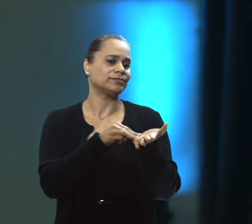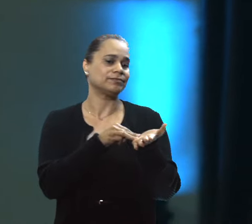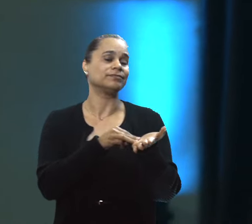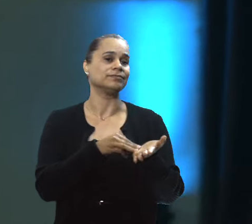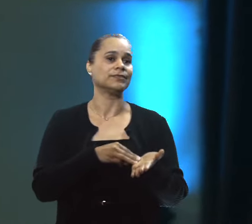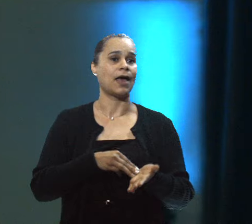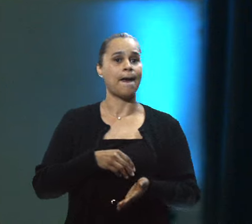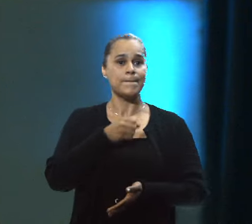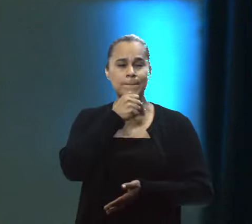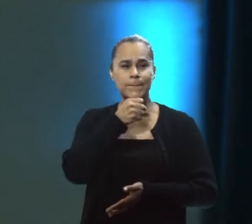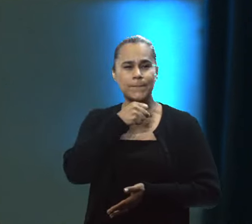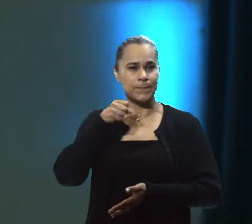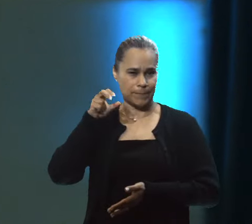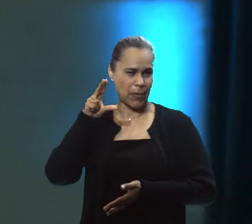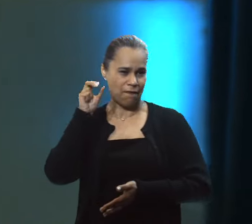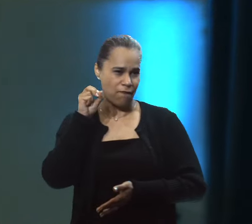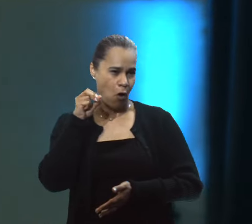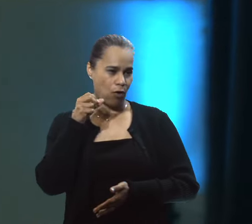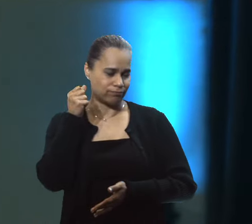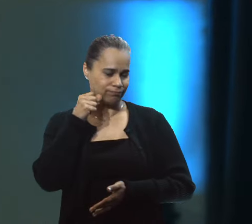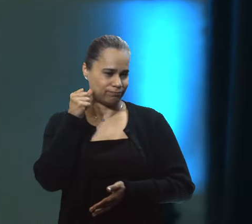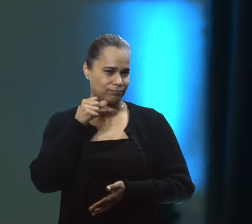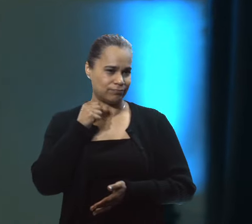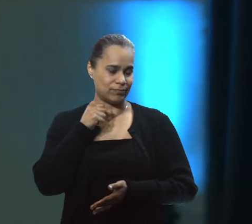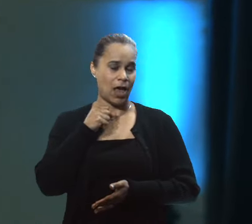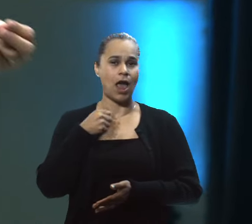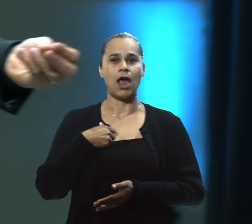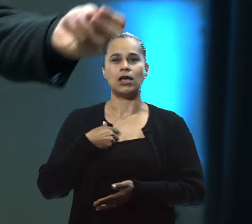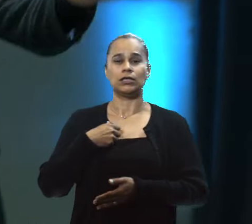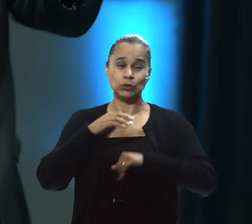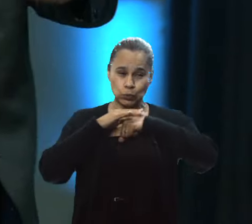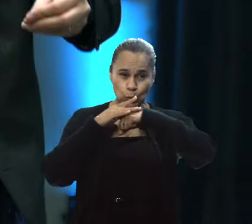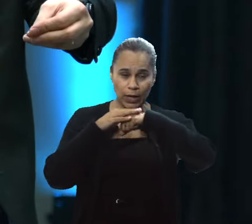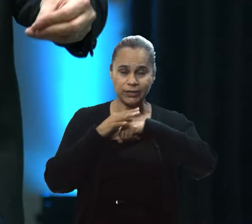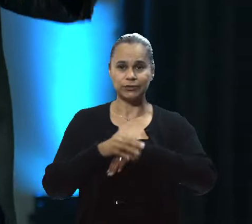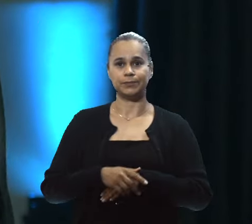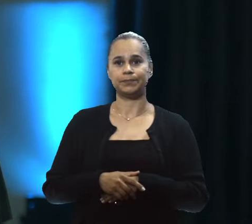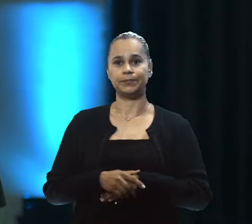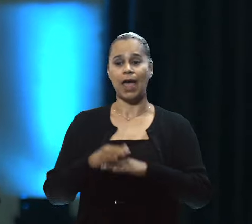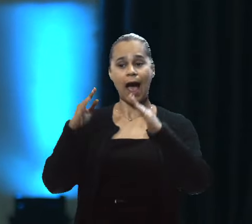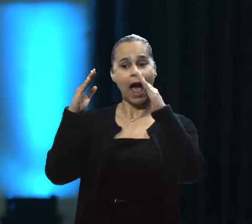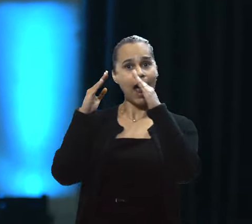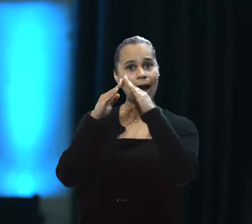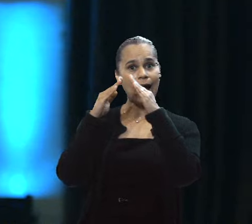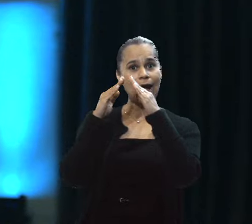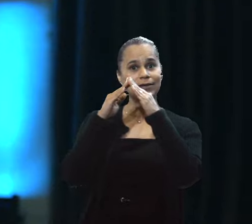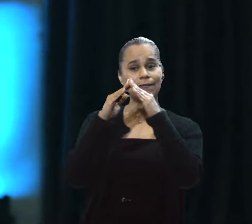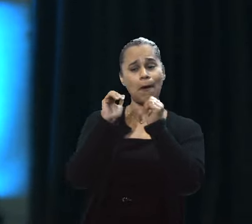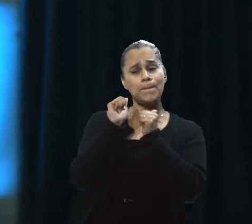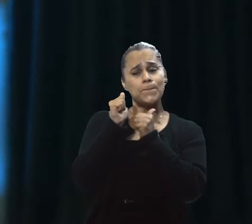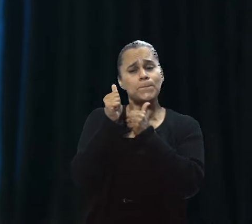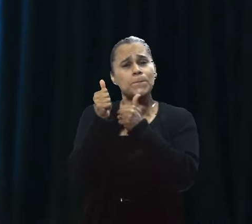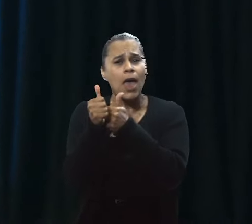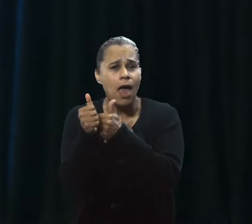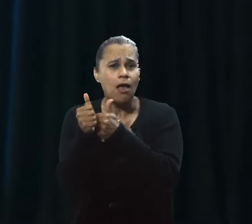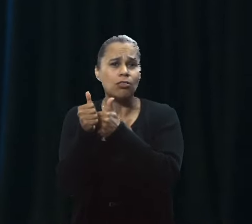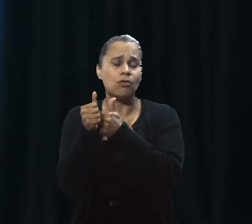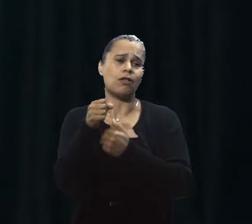tinha esquizofrenia, era doente. E a casa ficava perto da casa da minha